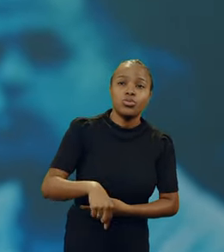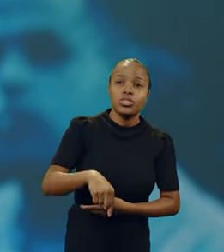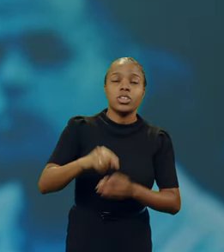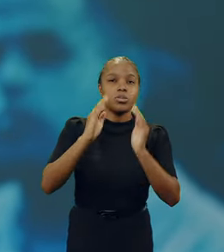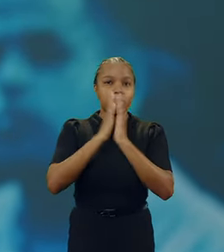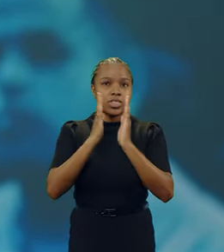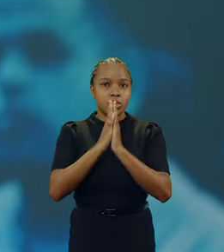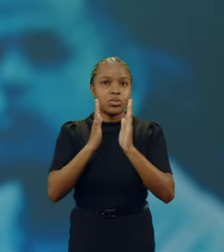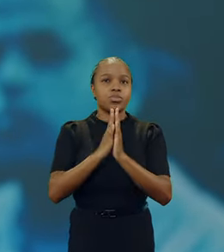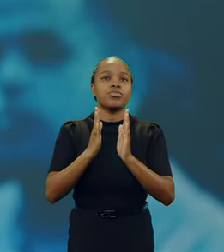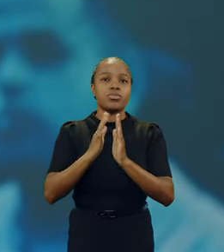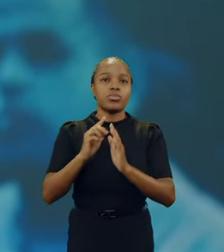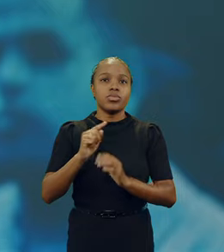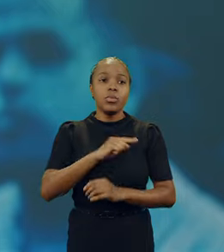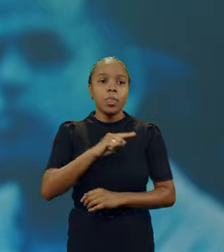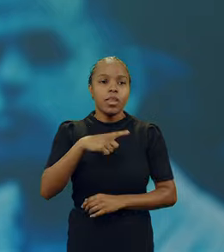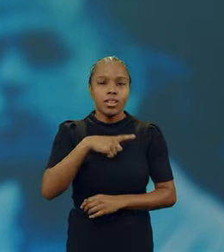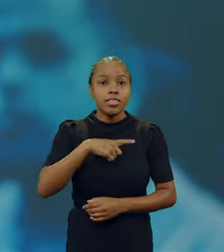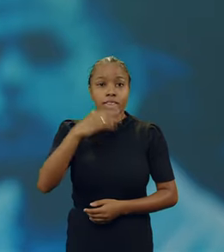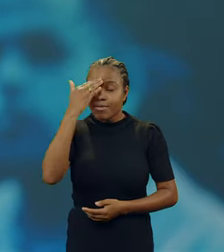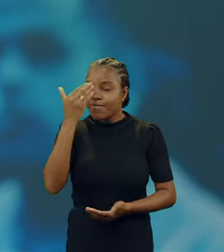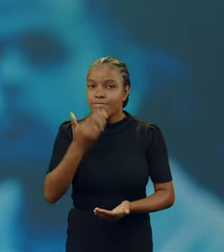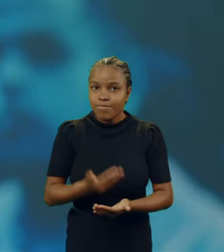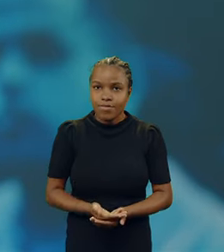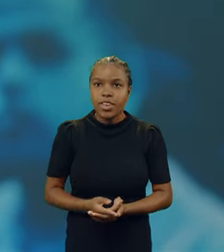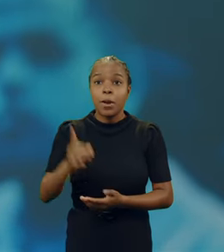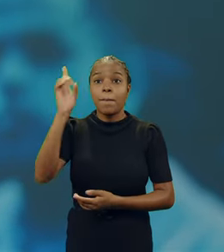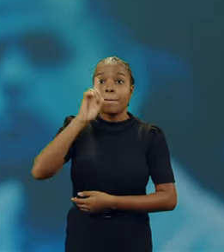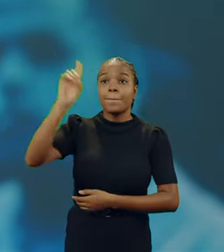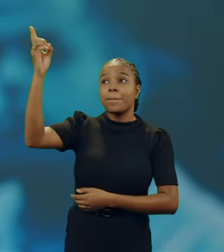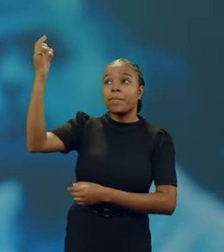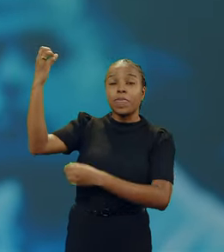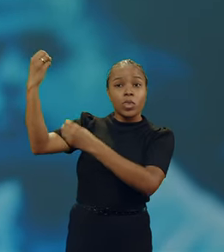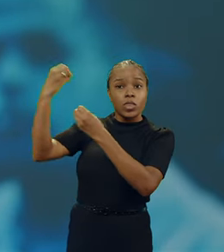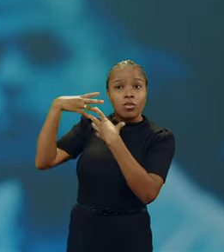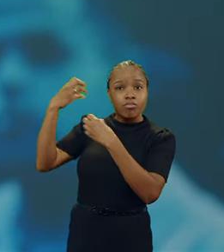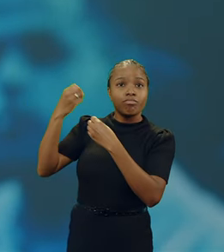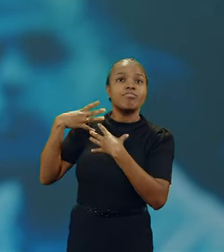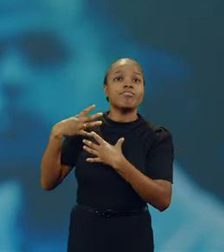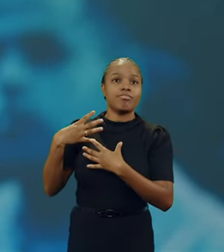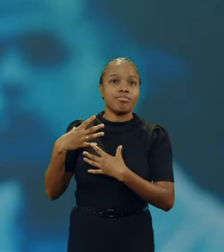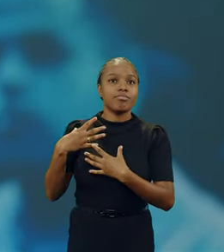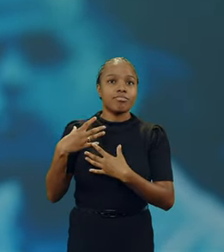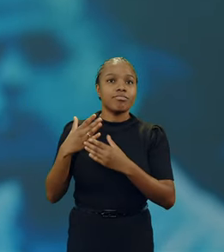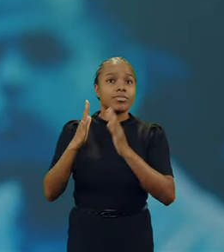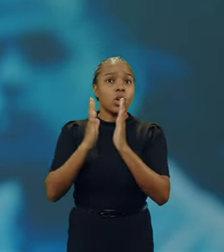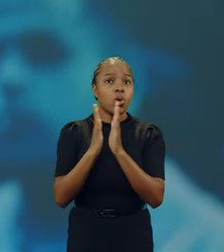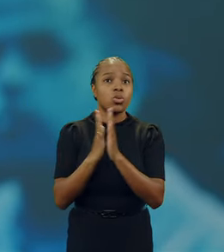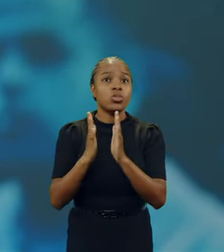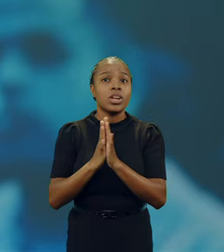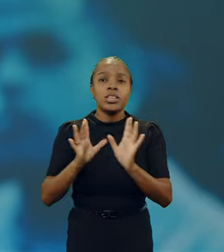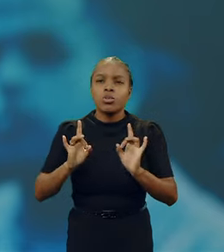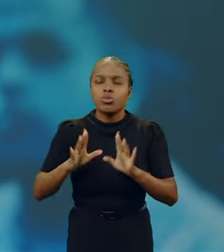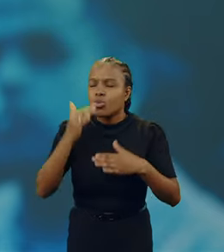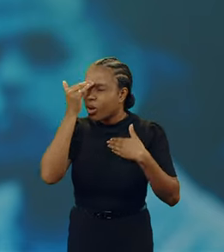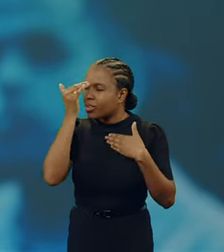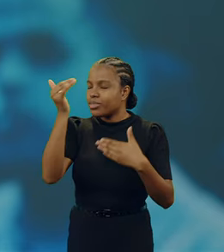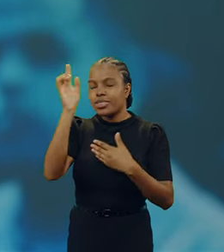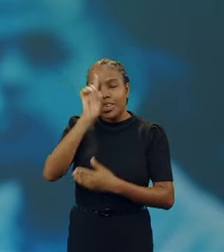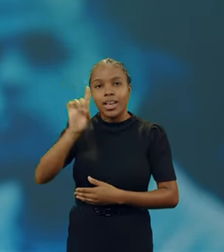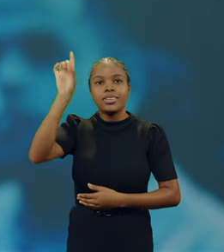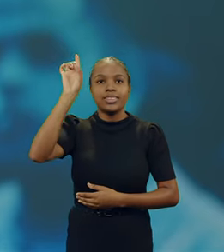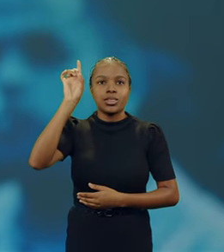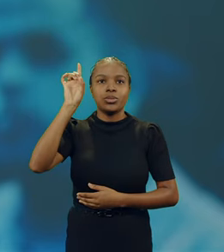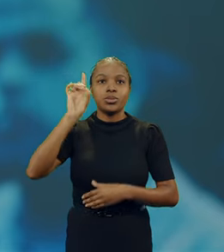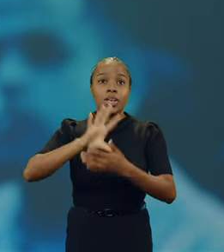fé para orar e Deus nos dá uma resposta instantânea? A oração desta madrugada foi só para agradecer. A